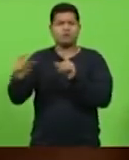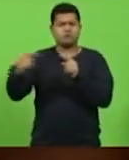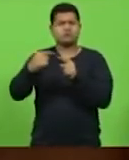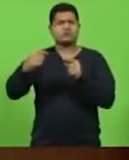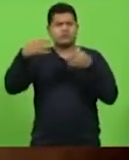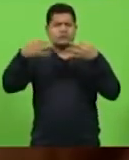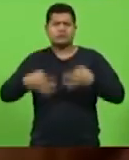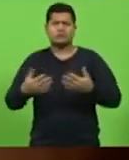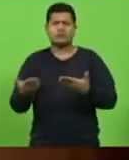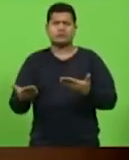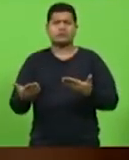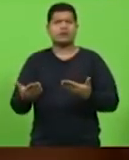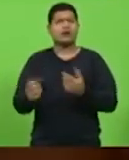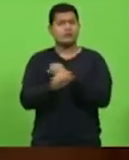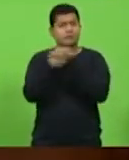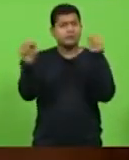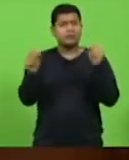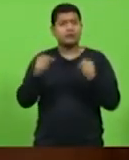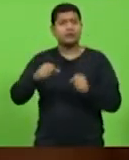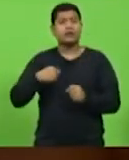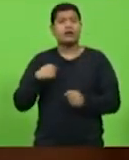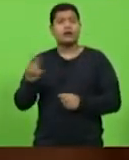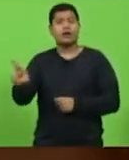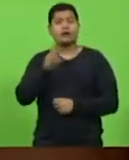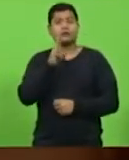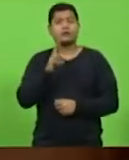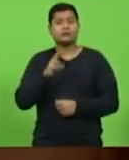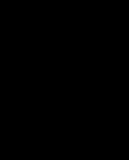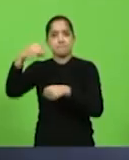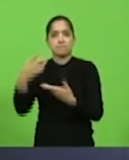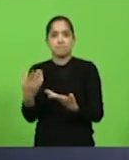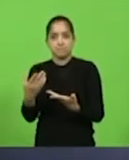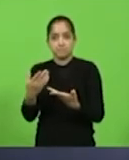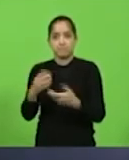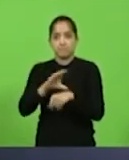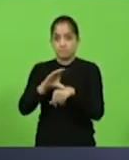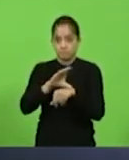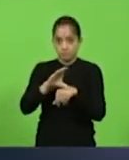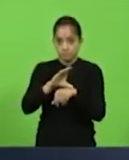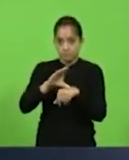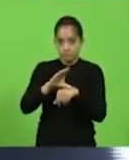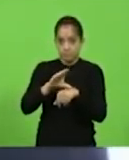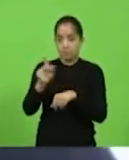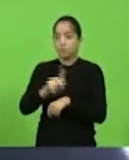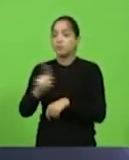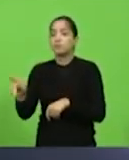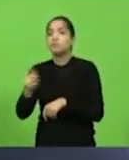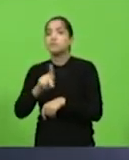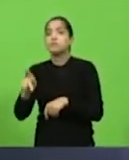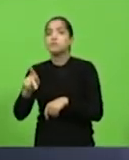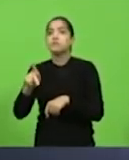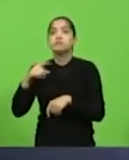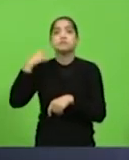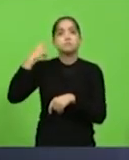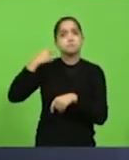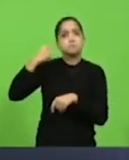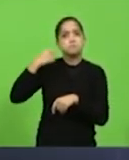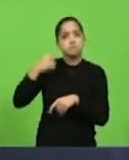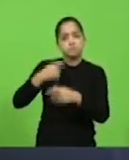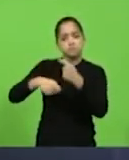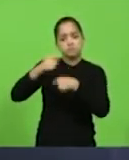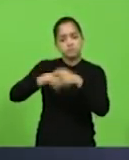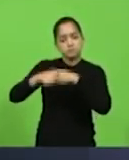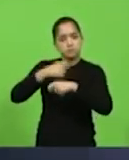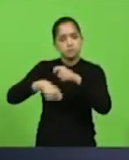resultado? Ficamos sem dinheiro e sem os respiradores. Acompanhando os demais advogados, o Dr. Ivo